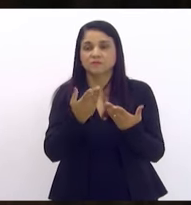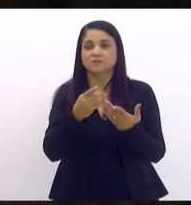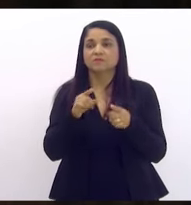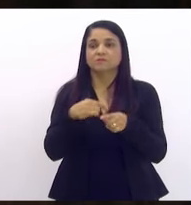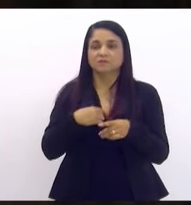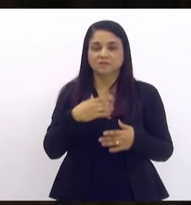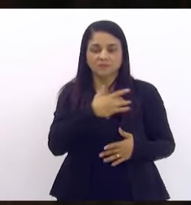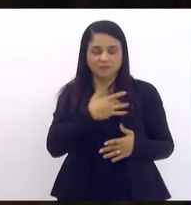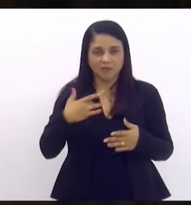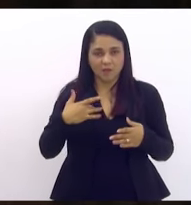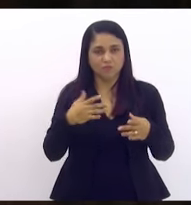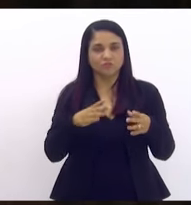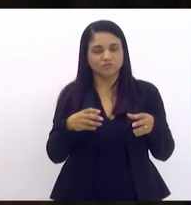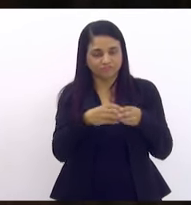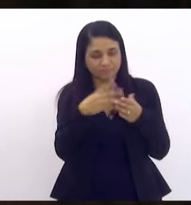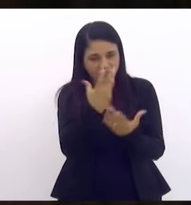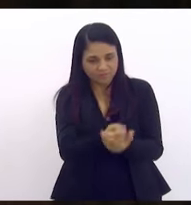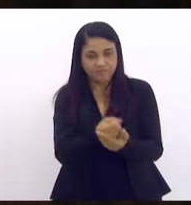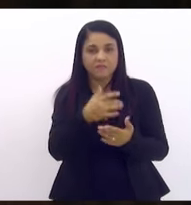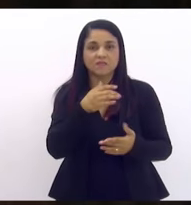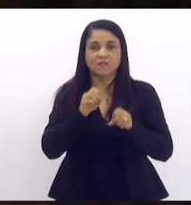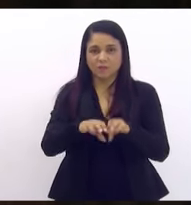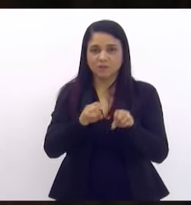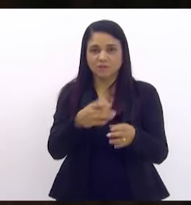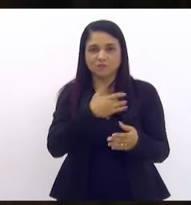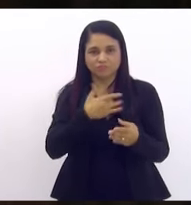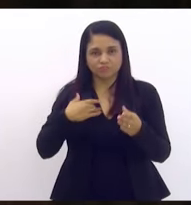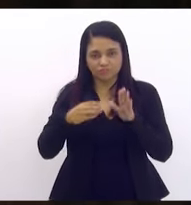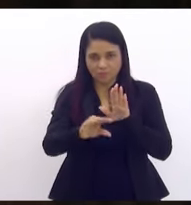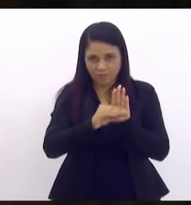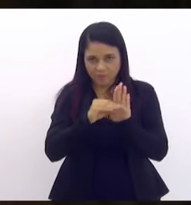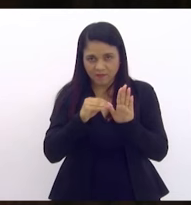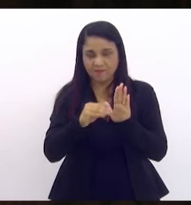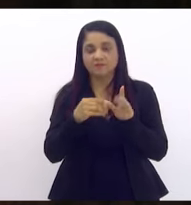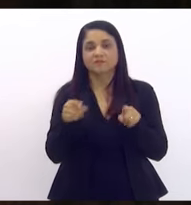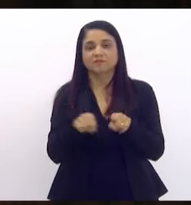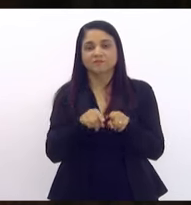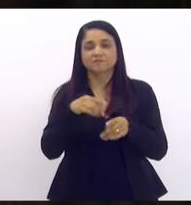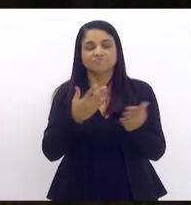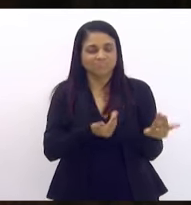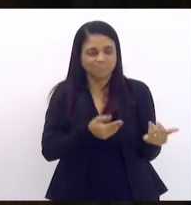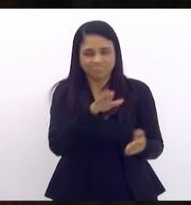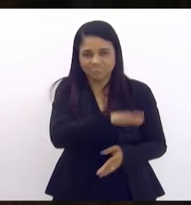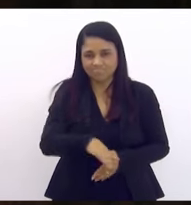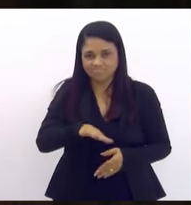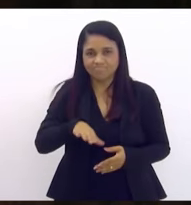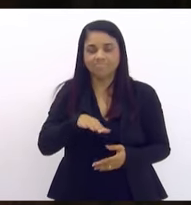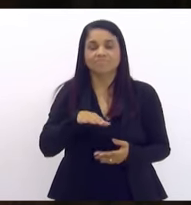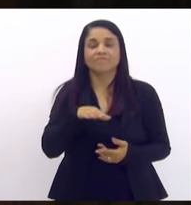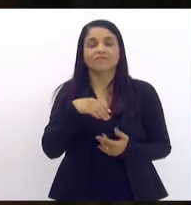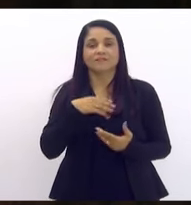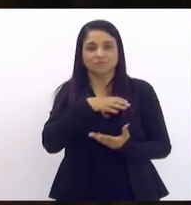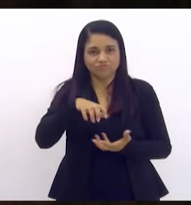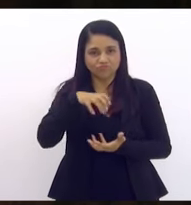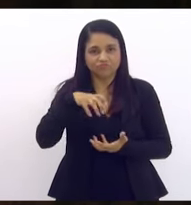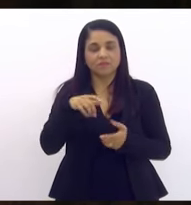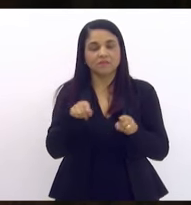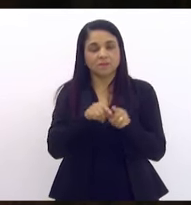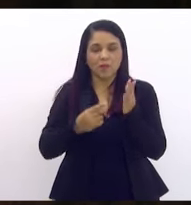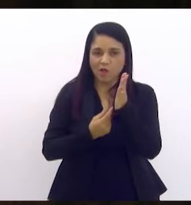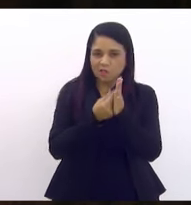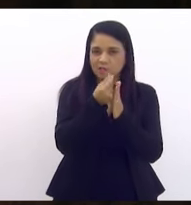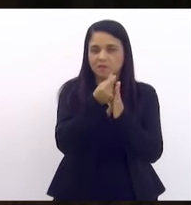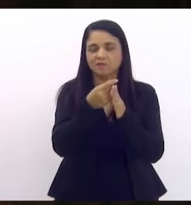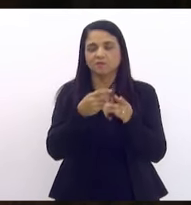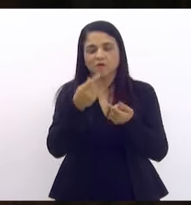saúde favorável de educação favorável com emendas de assuntos da criança do Adolescente e do Idoso favorável e de orçamento Finanças